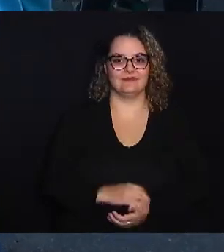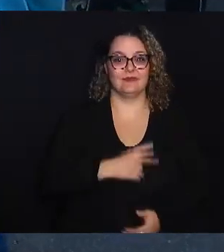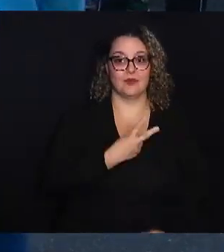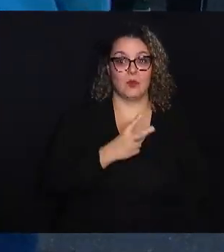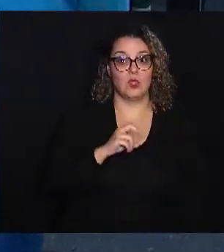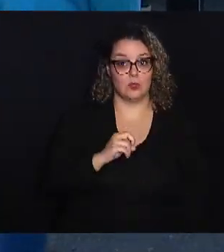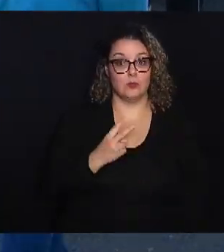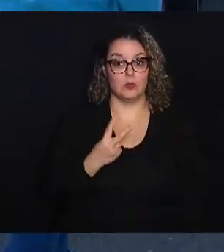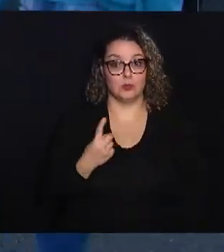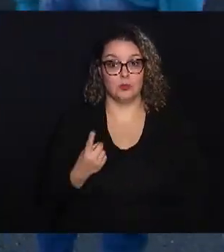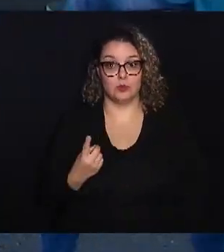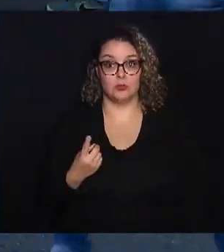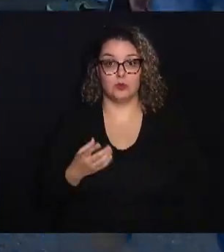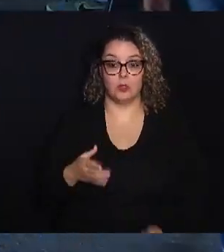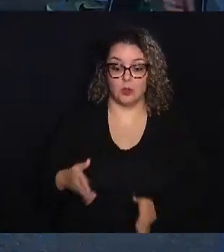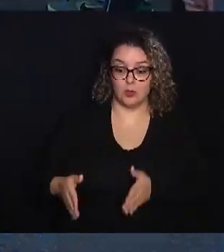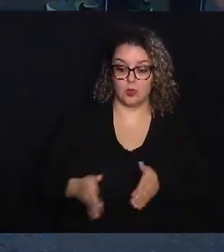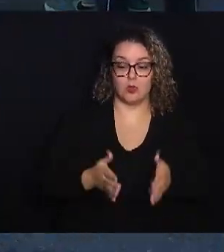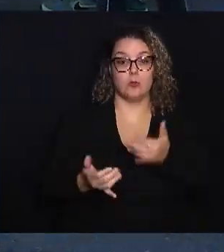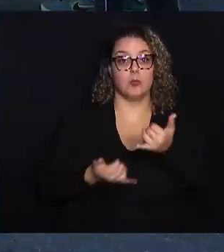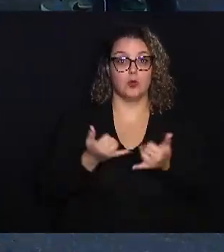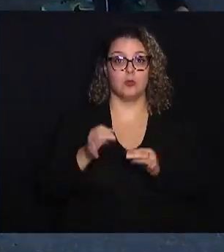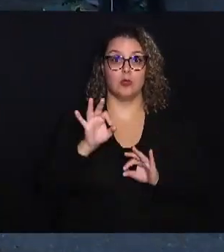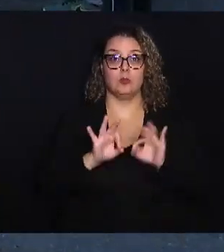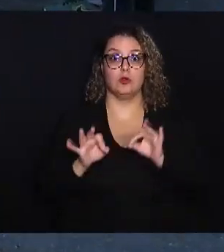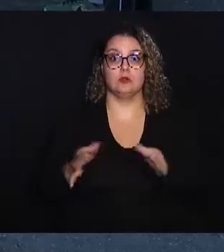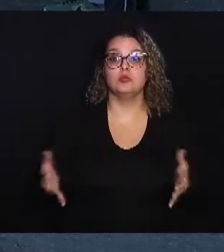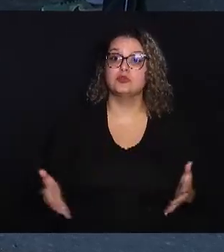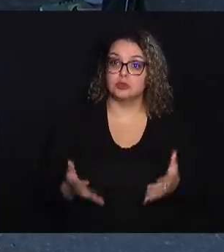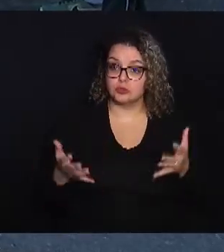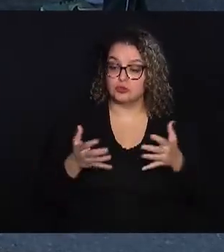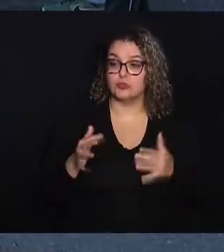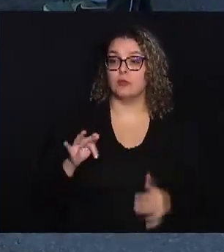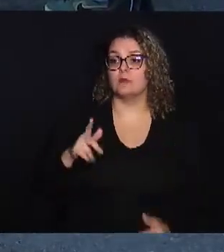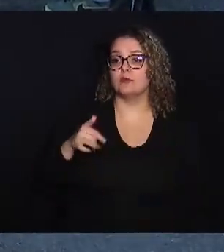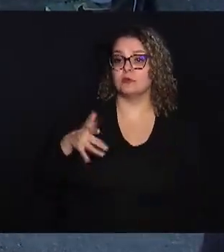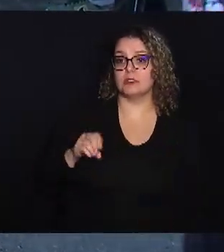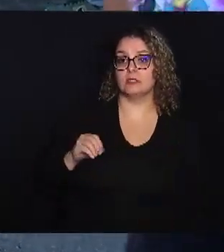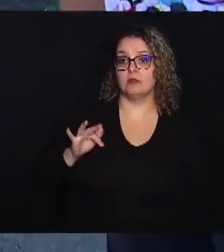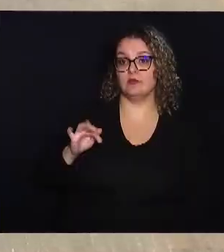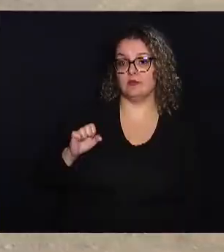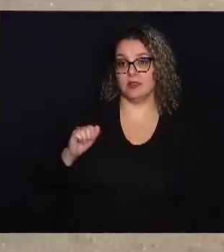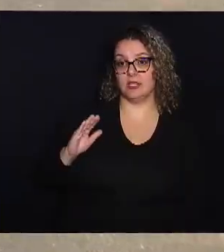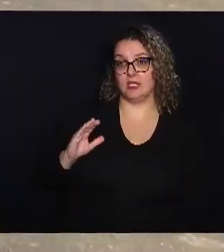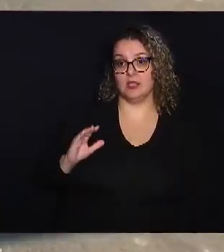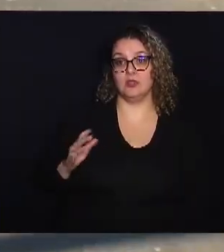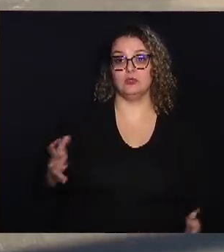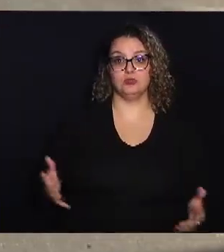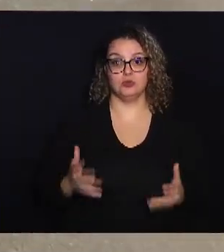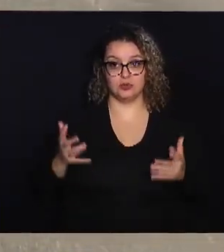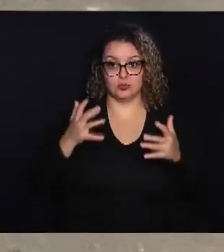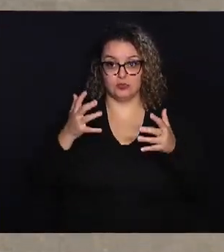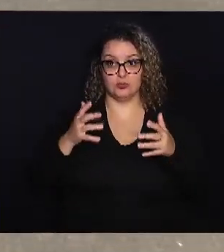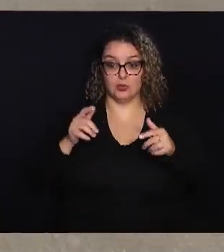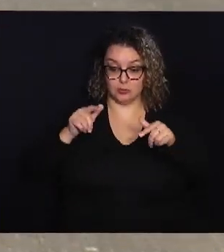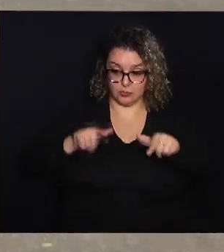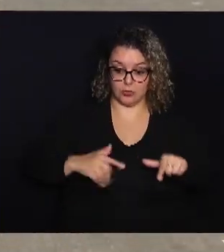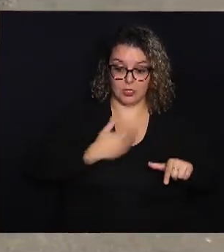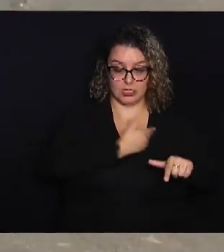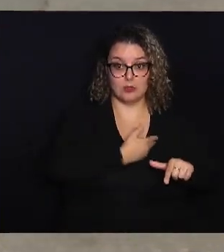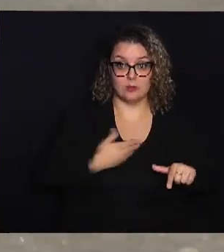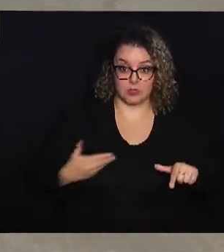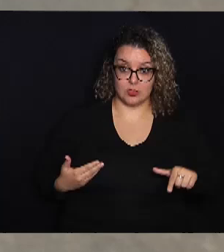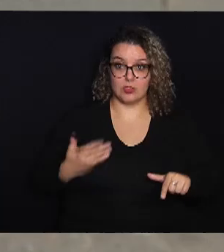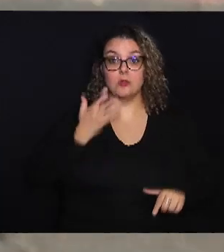Desde 2021, o Caminhos do Brincar, projeto de iniciativa da Fundação FEAC, estimula a ocupação de